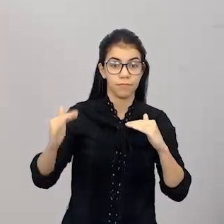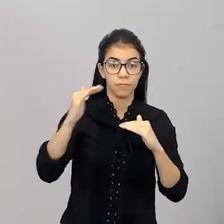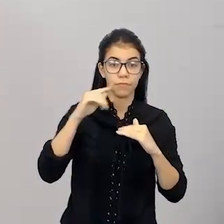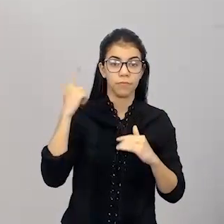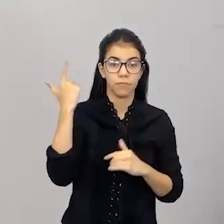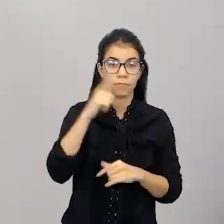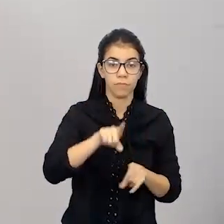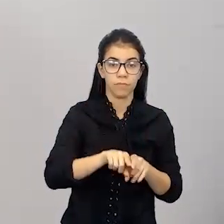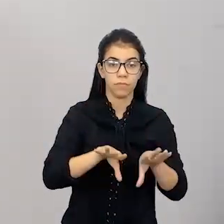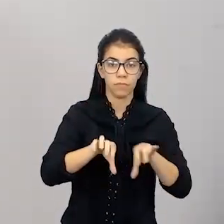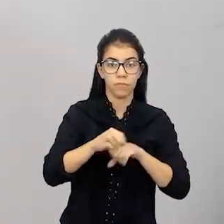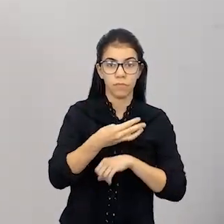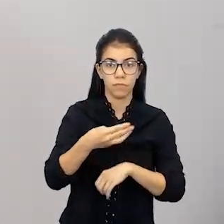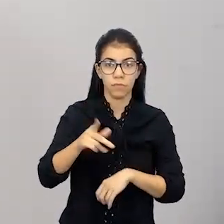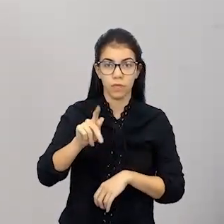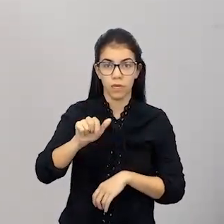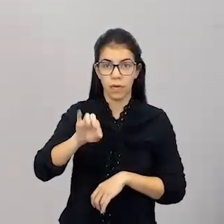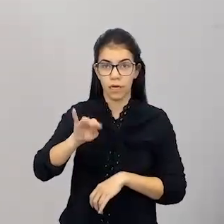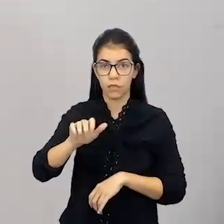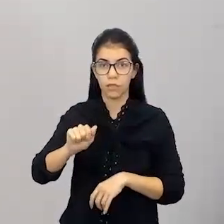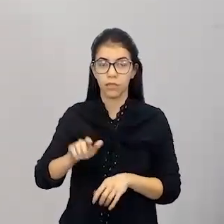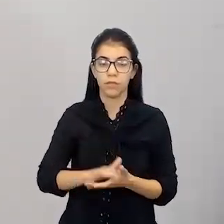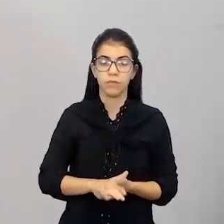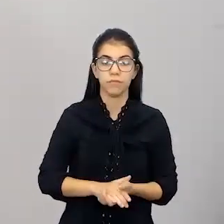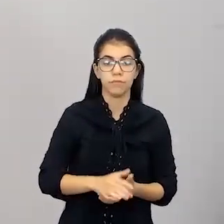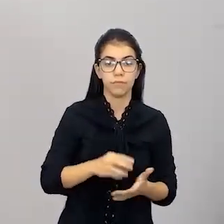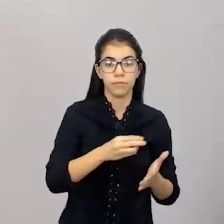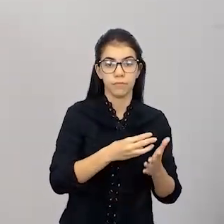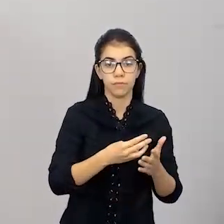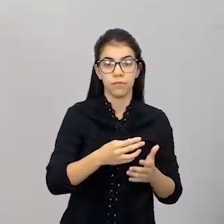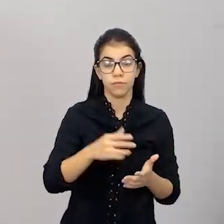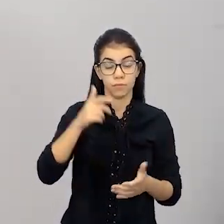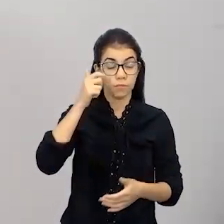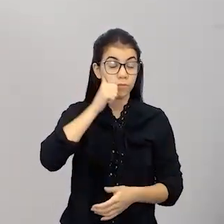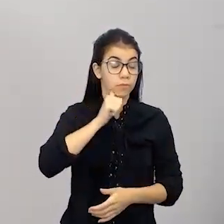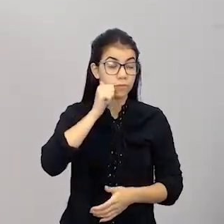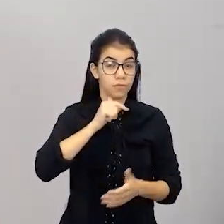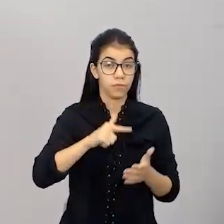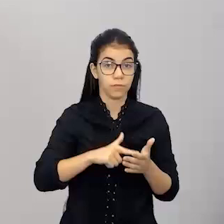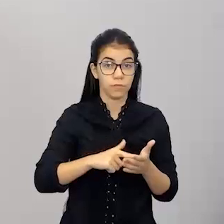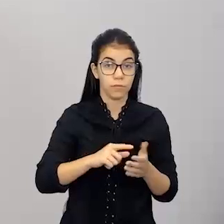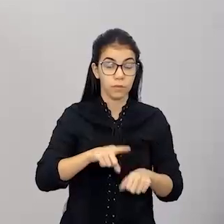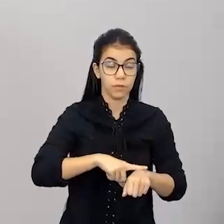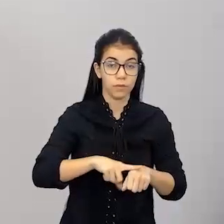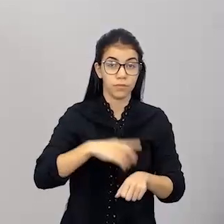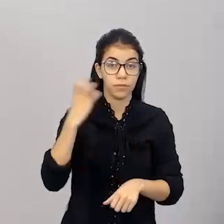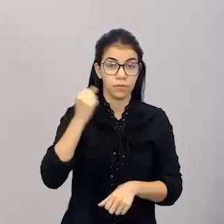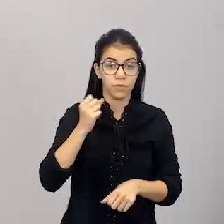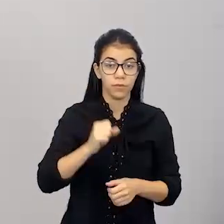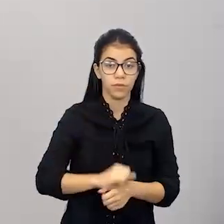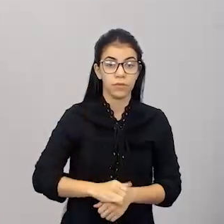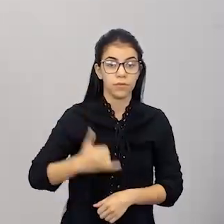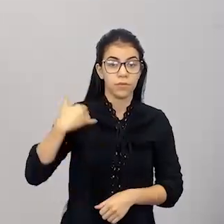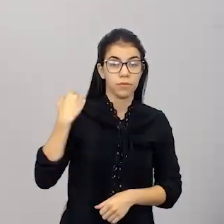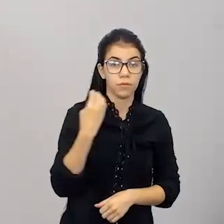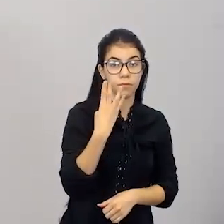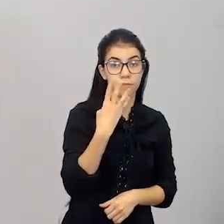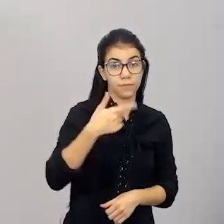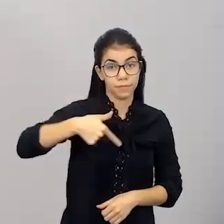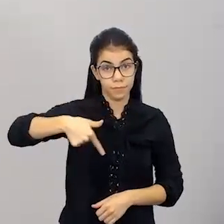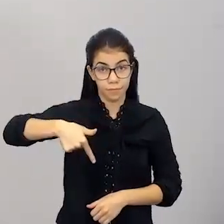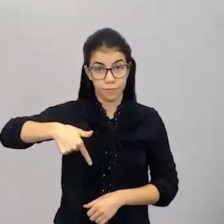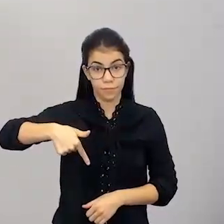Kátia, formadora aqui da IFAP. Eu sou uma mulher branca, eu tenho 47